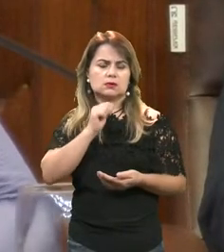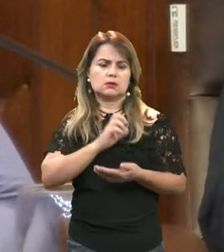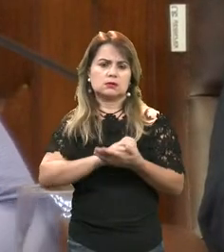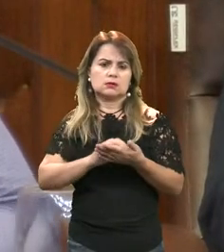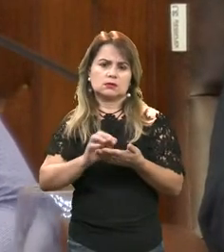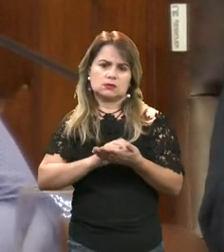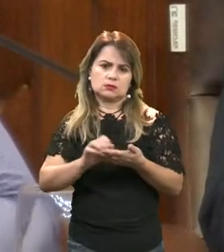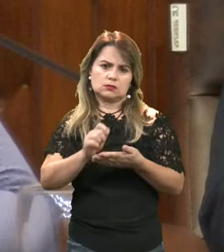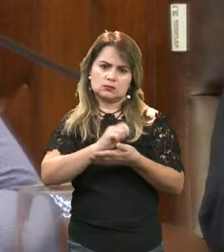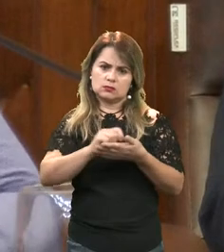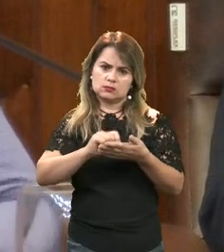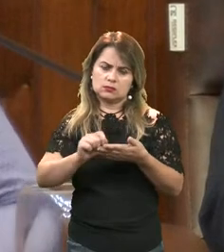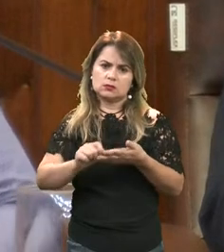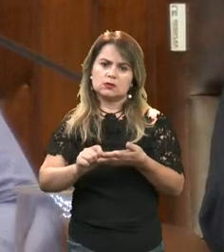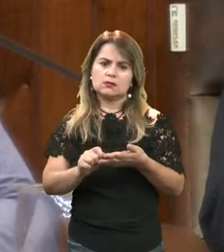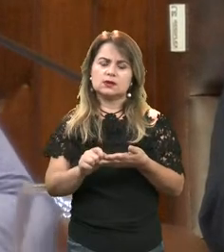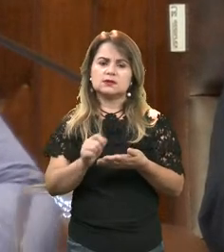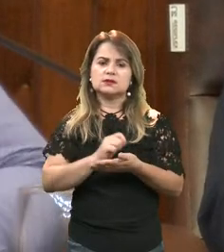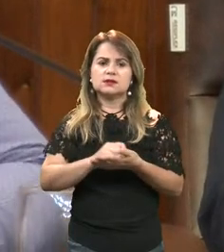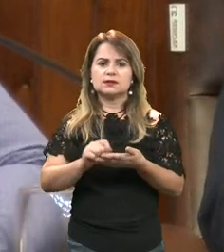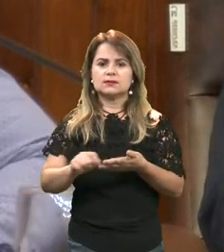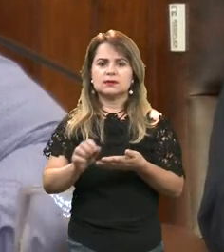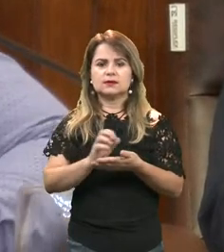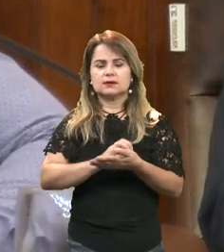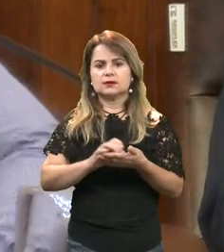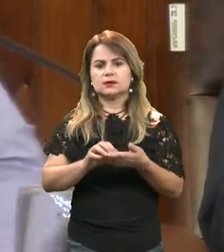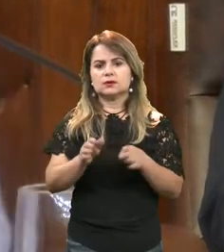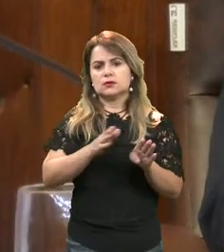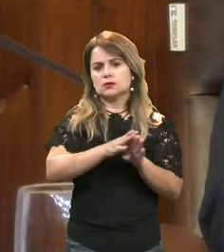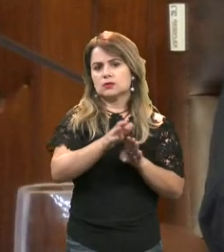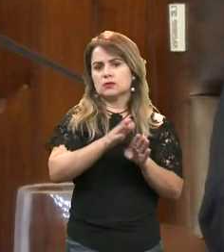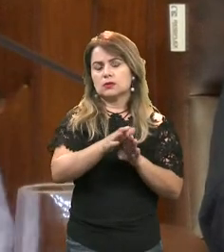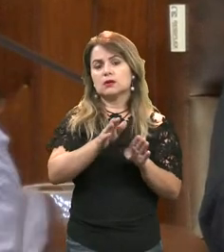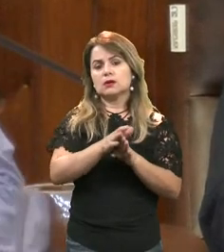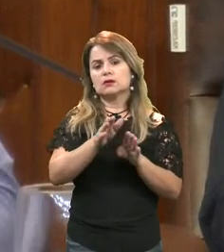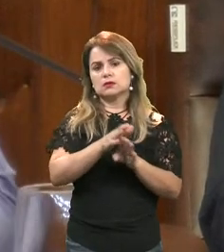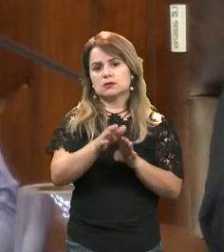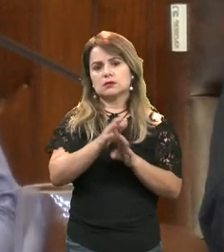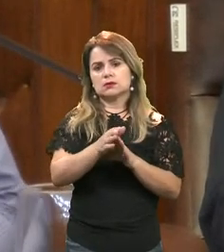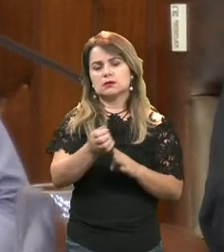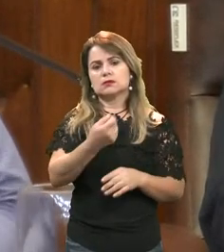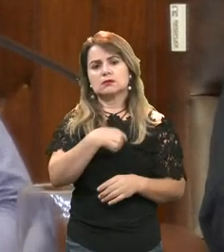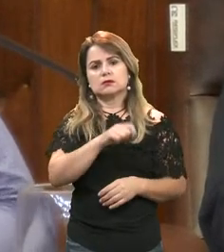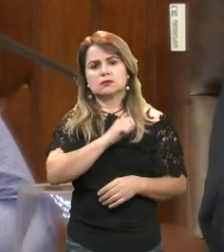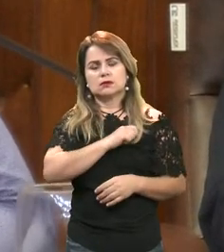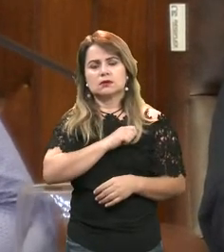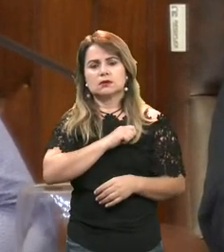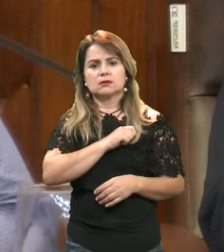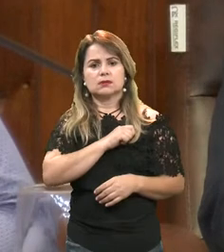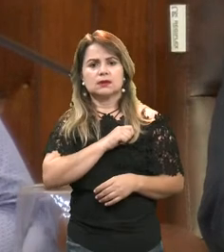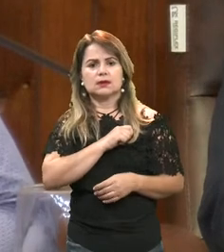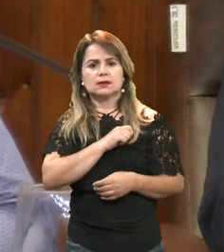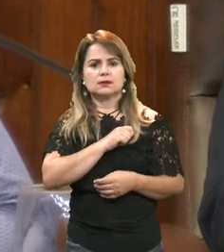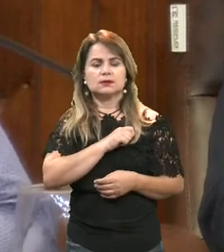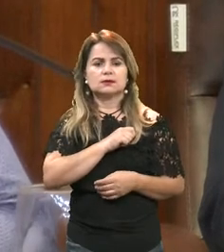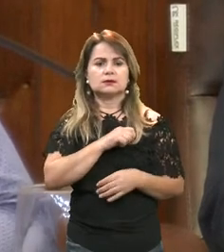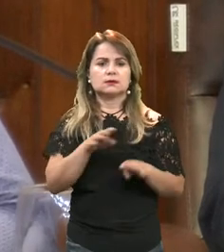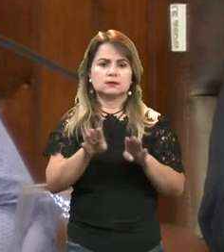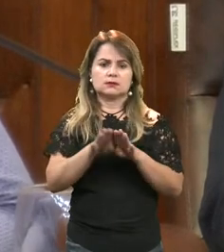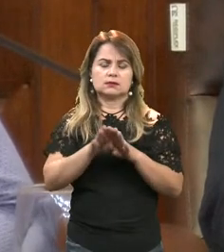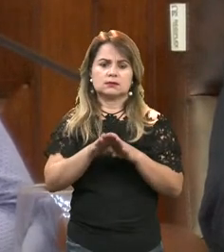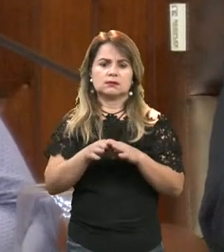o segundo tesoureiro Berenice de Lara Silva, o conselho fiscal Mário Ricardo Alês de Souza, suplente